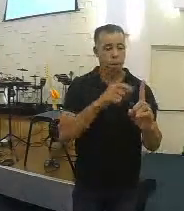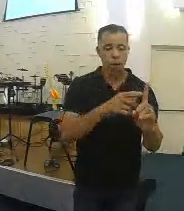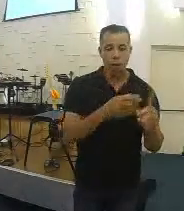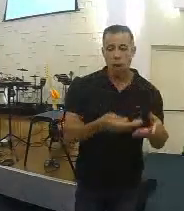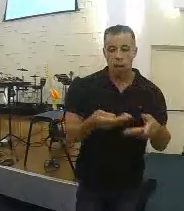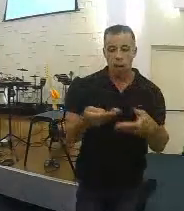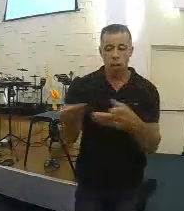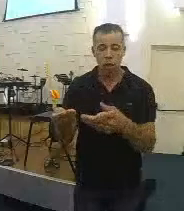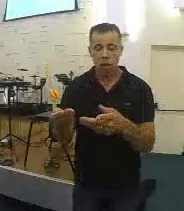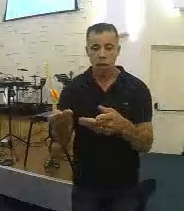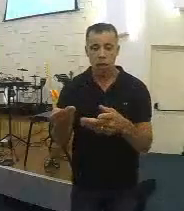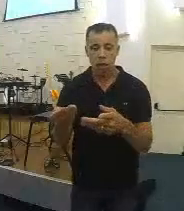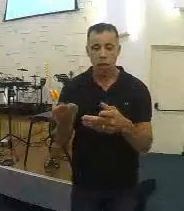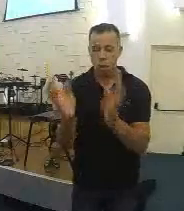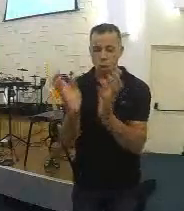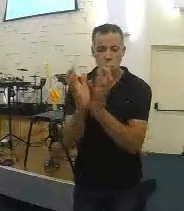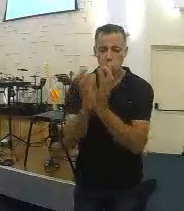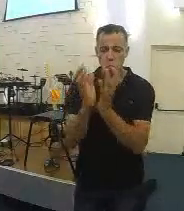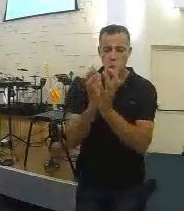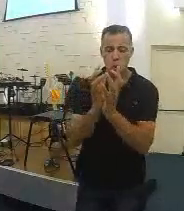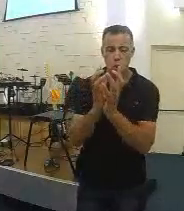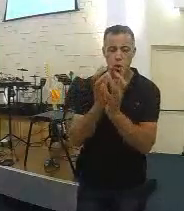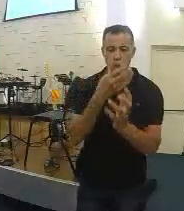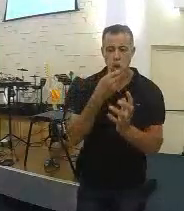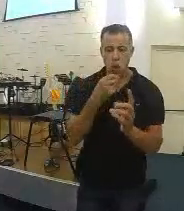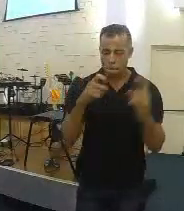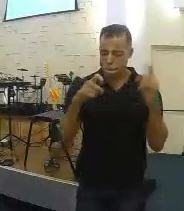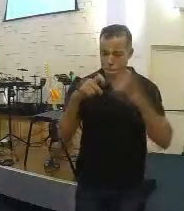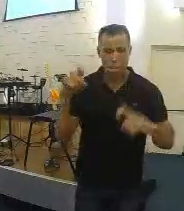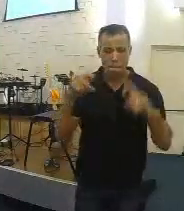cidade passa a noite inteira violentando aquela mulher.